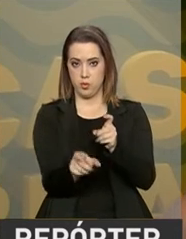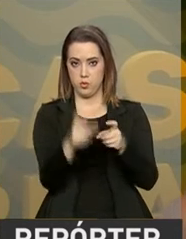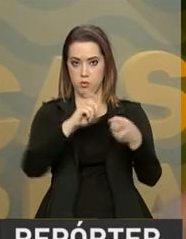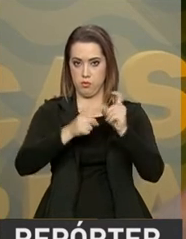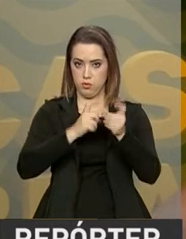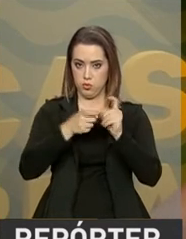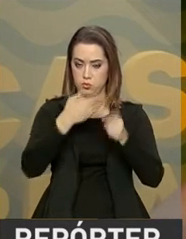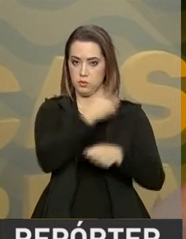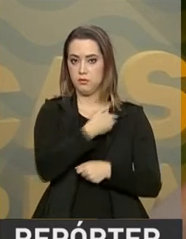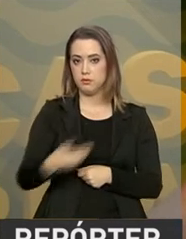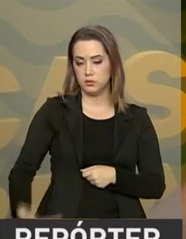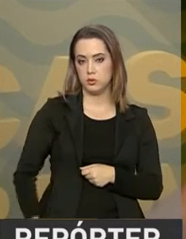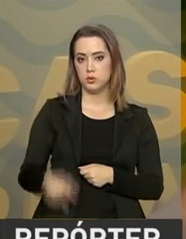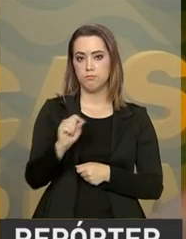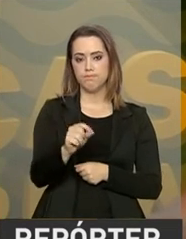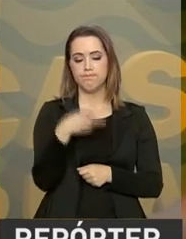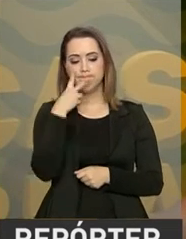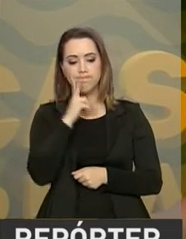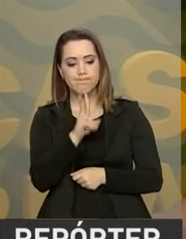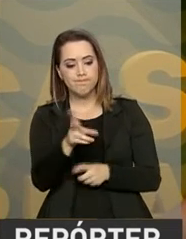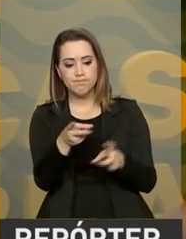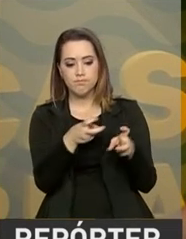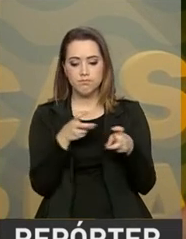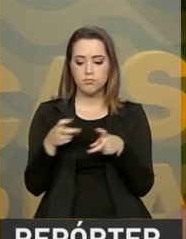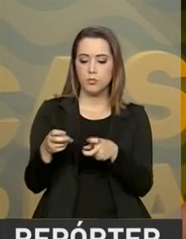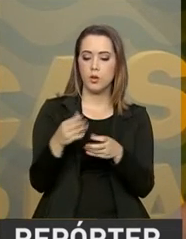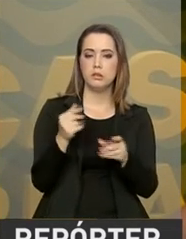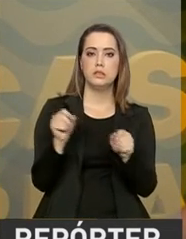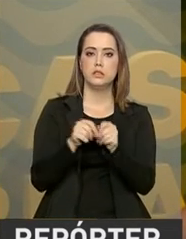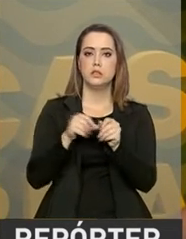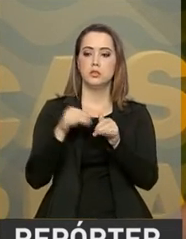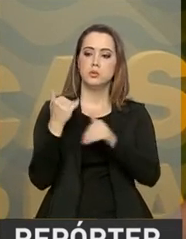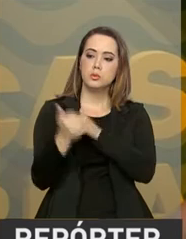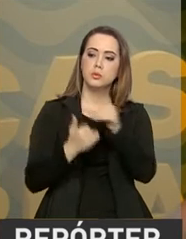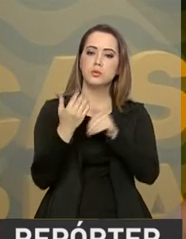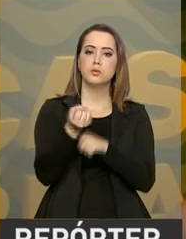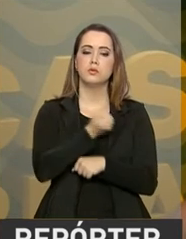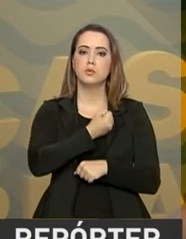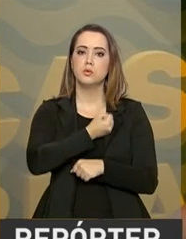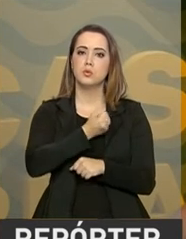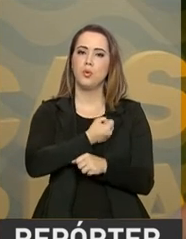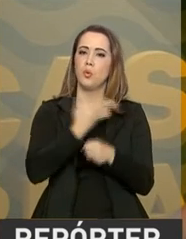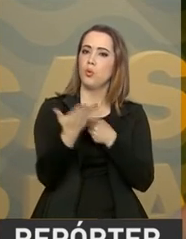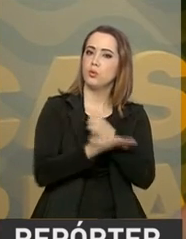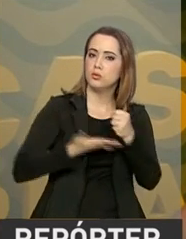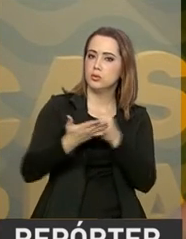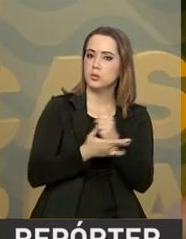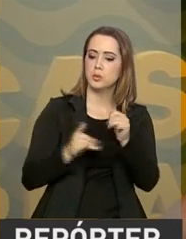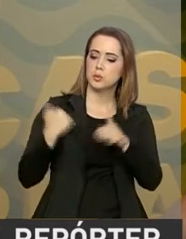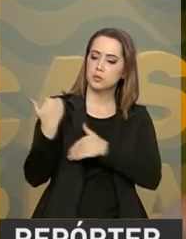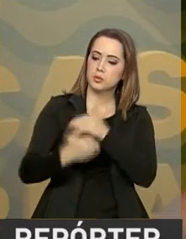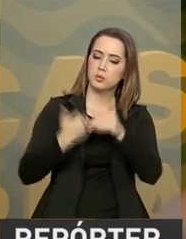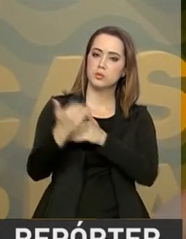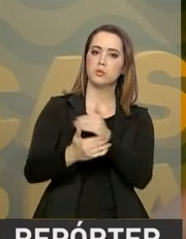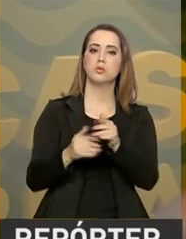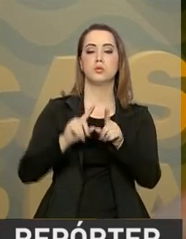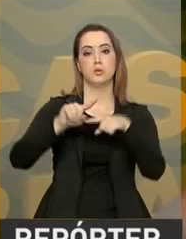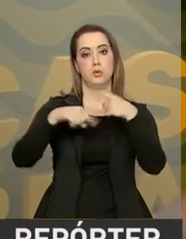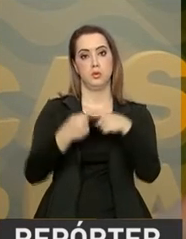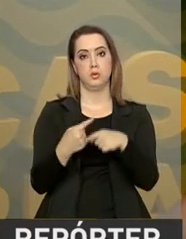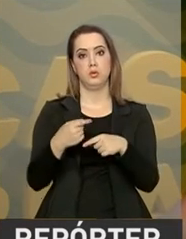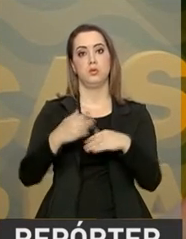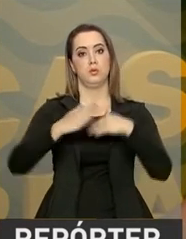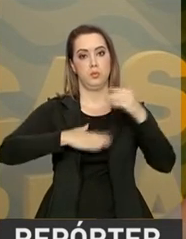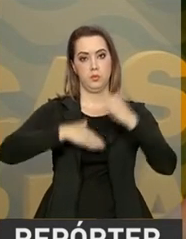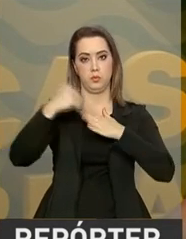partir desses instrumentos, produzir estatísticas básicas contínuas e a partir de ações